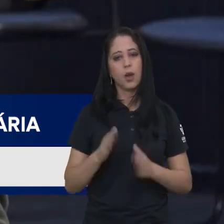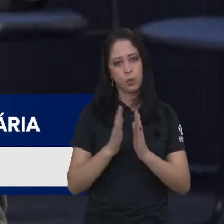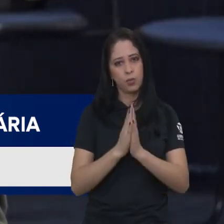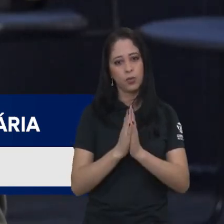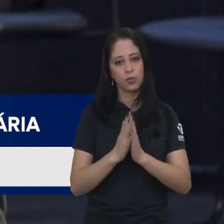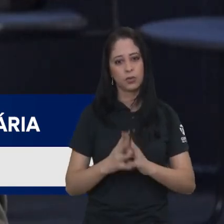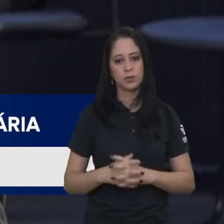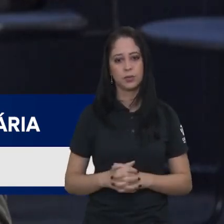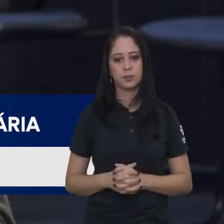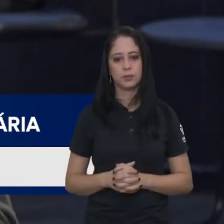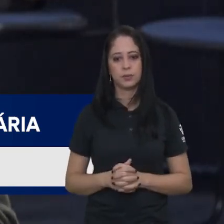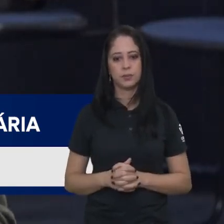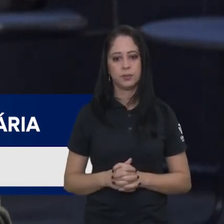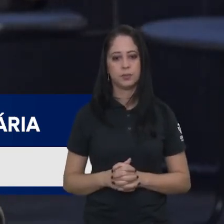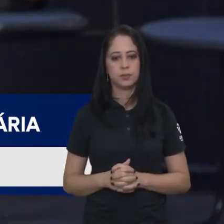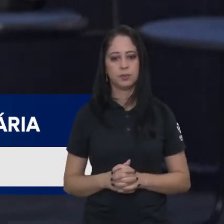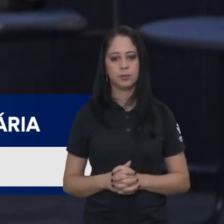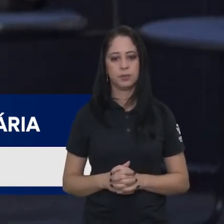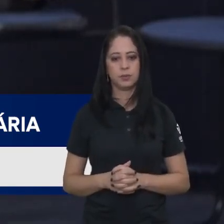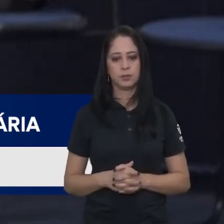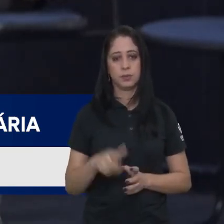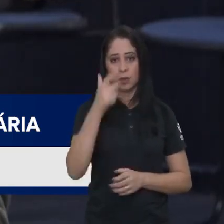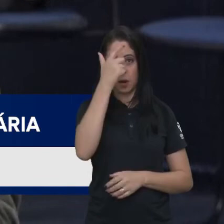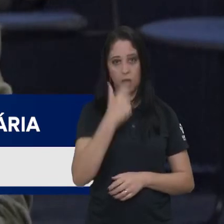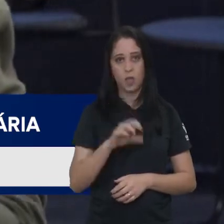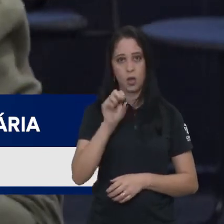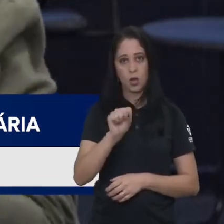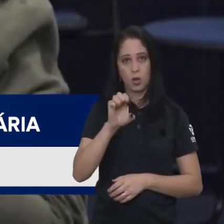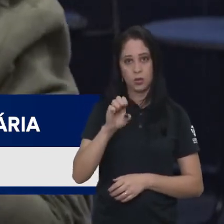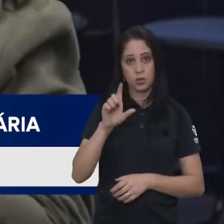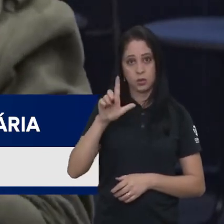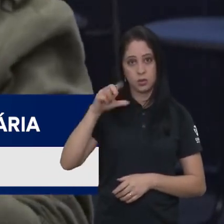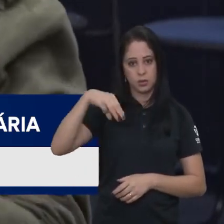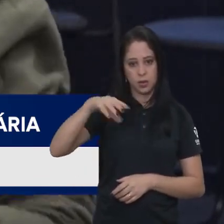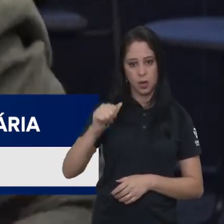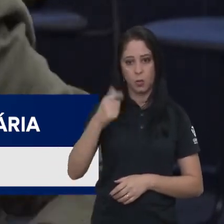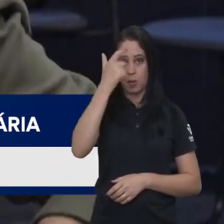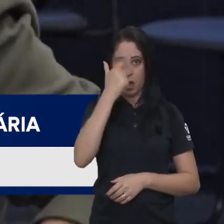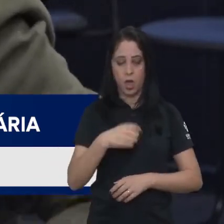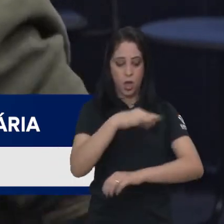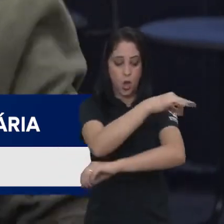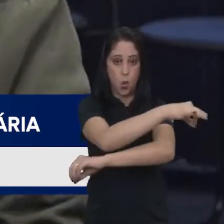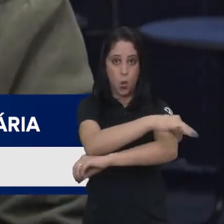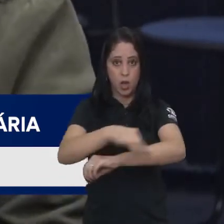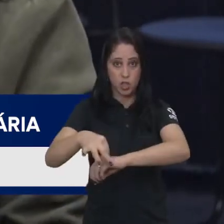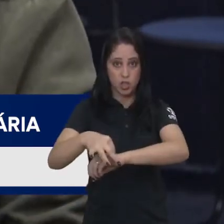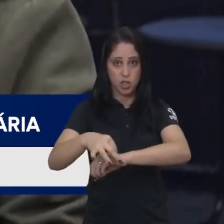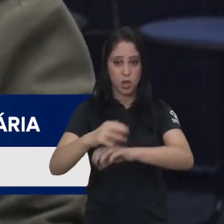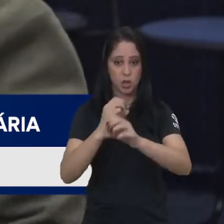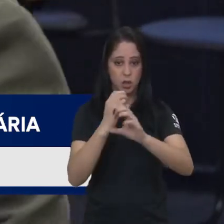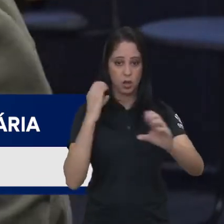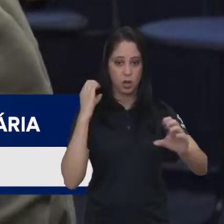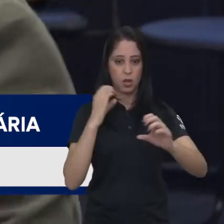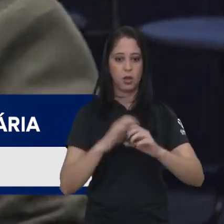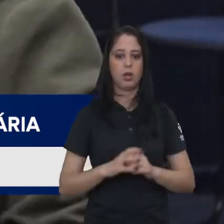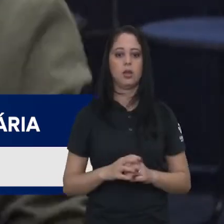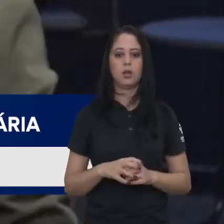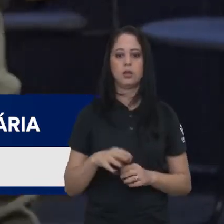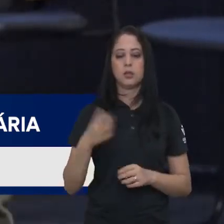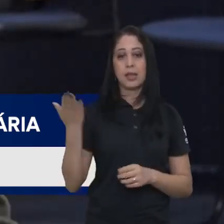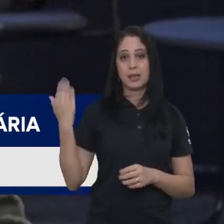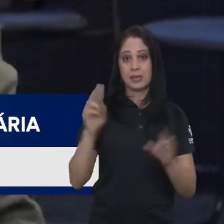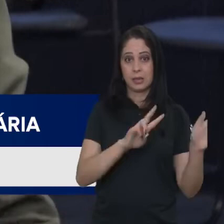Por favor. Eu sou Selma Moura, engenheira civil. Há uns meses atrás, o senhor